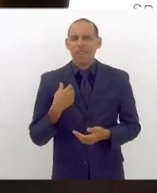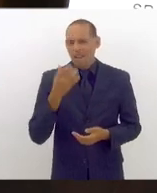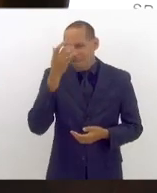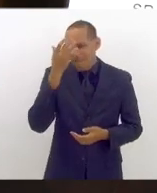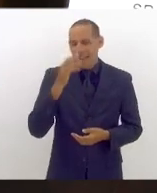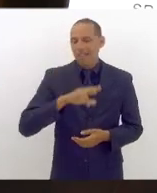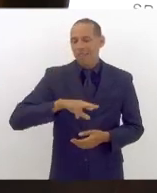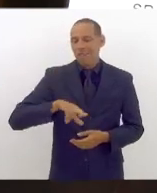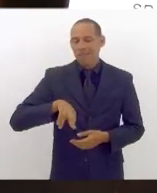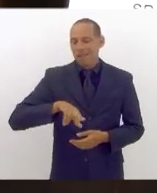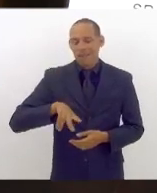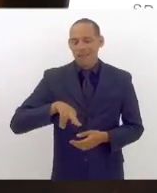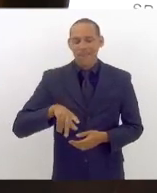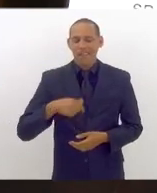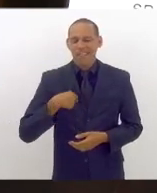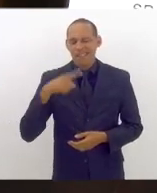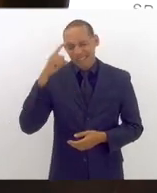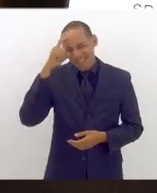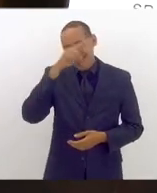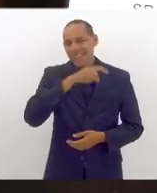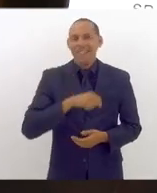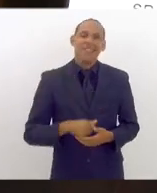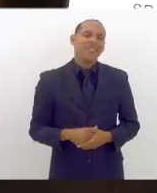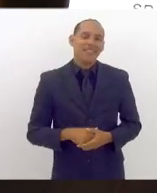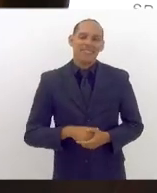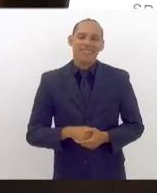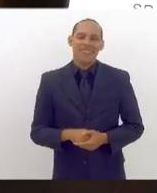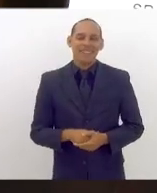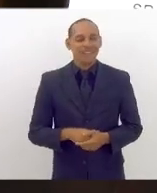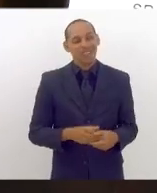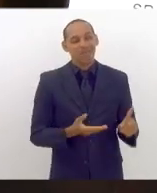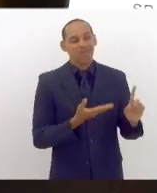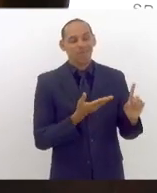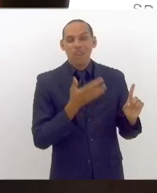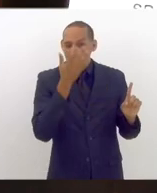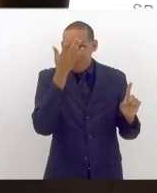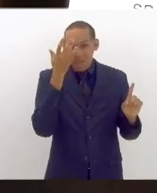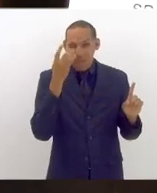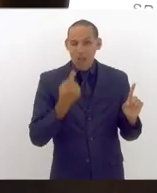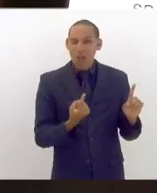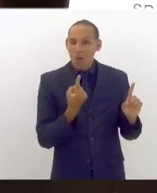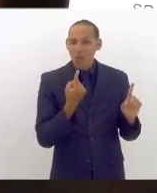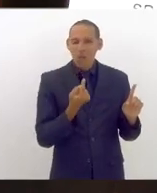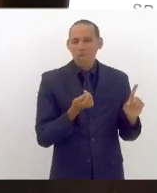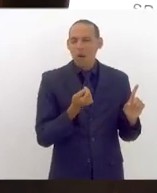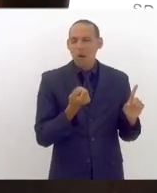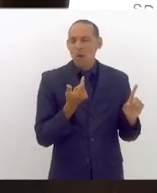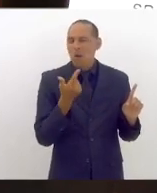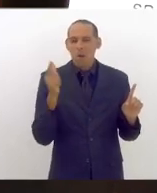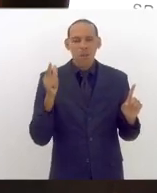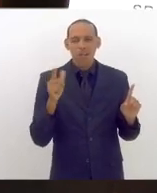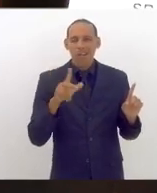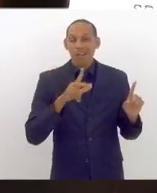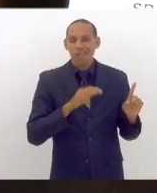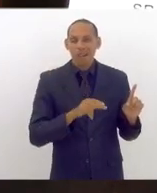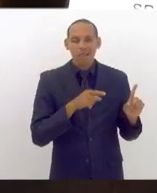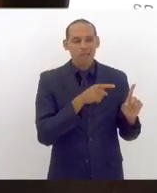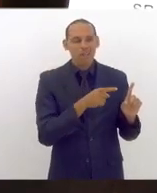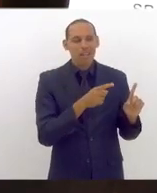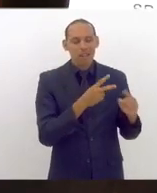não sabe gente são um pouco difícil o Heitor é uma das poucas pessoas que consegue digamos me dobrar